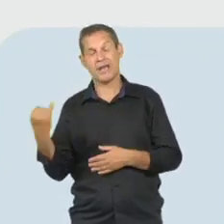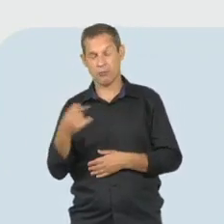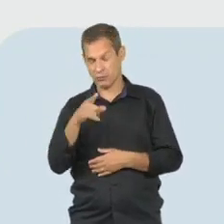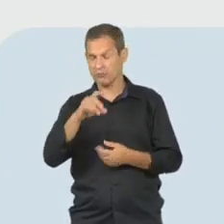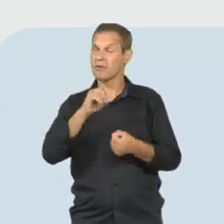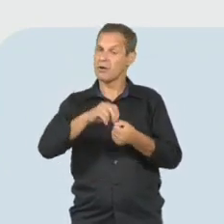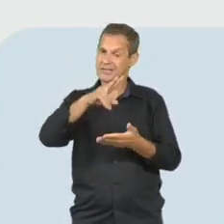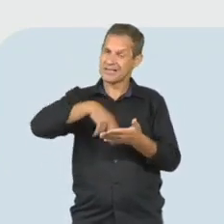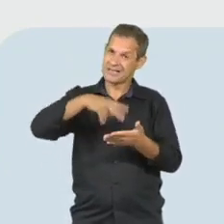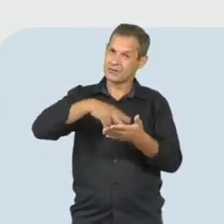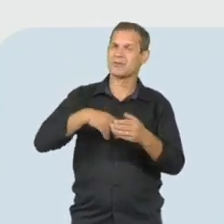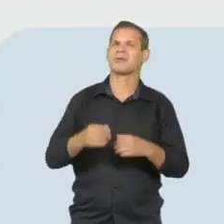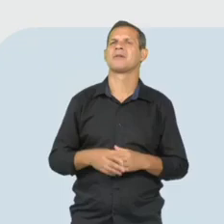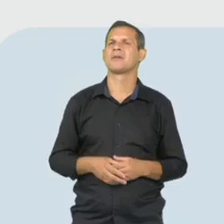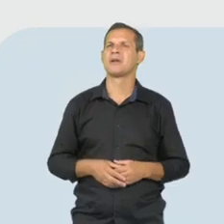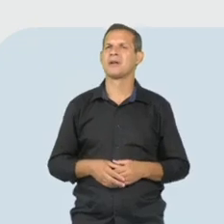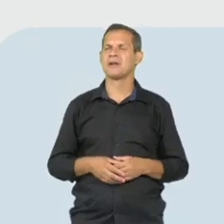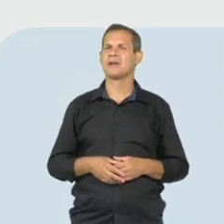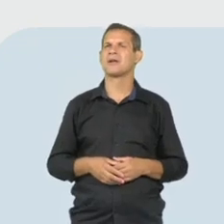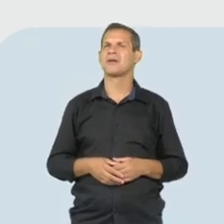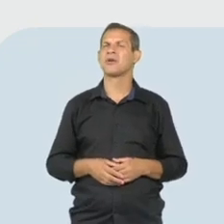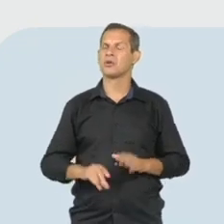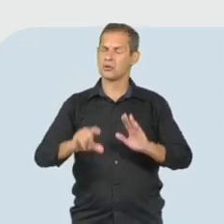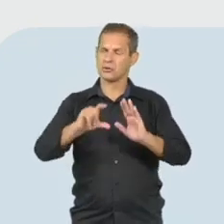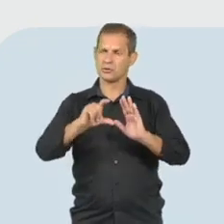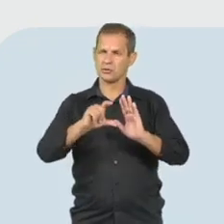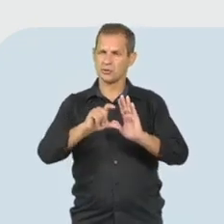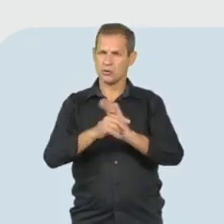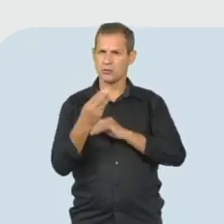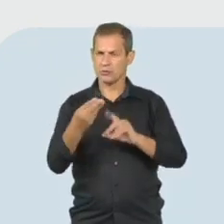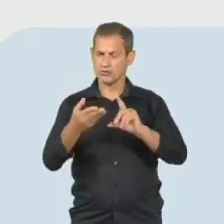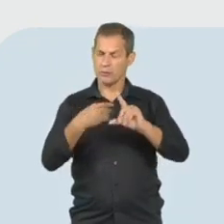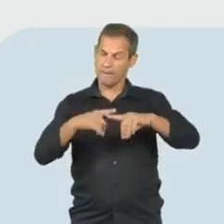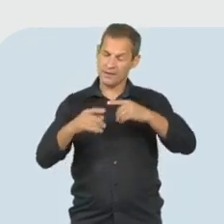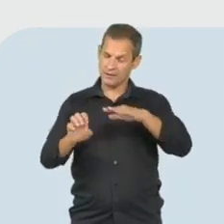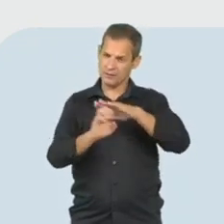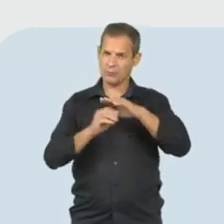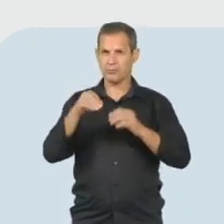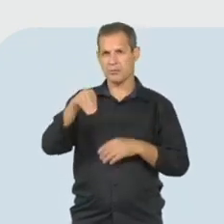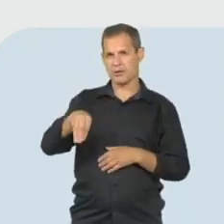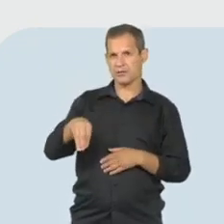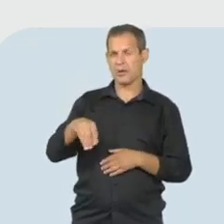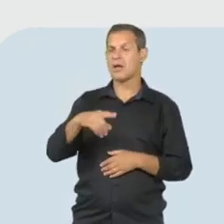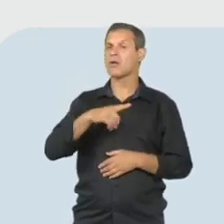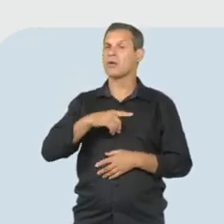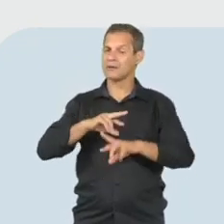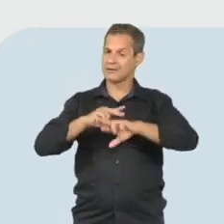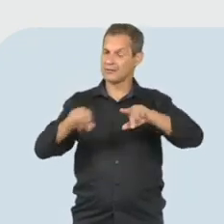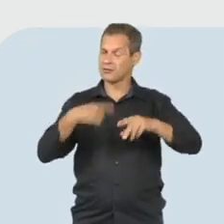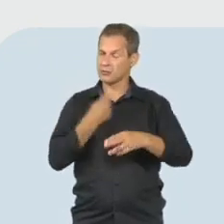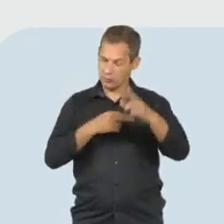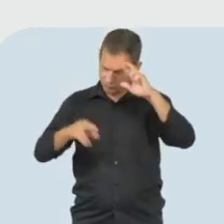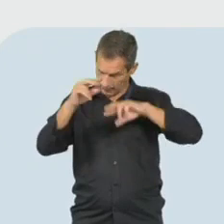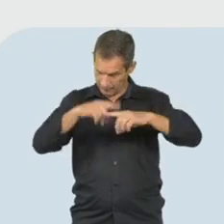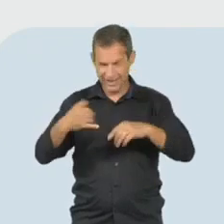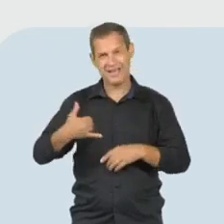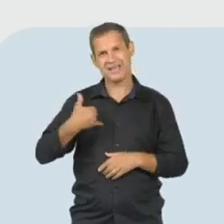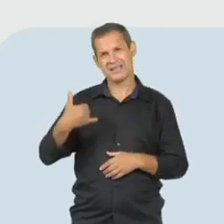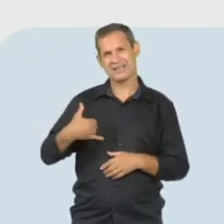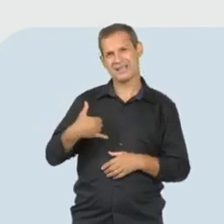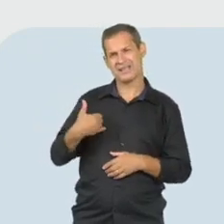você faça a leitura da unidade 3 para vir para a nossa aula. Empresa M, quais as variáveis que nós estamos analisando?